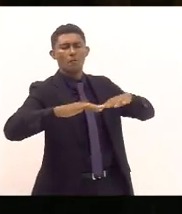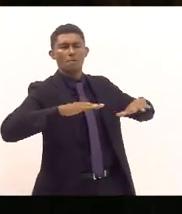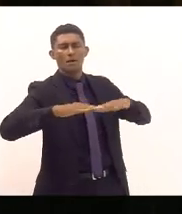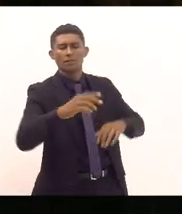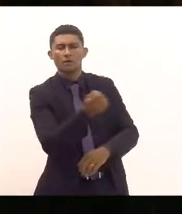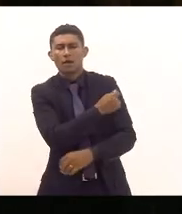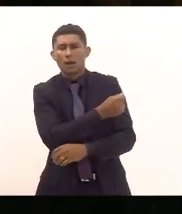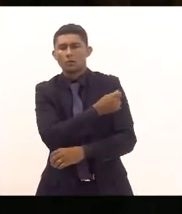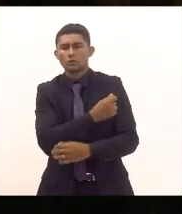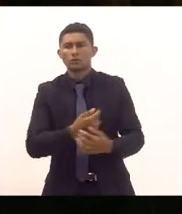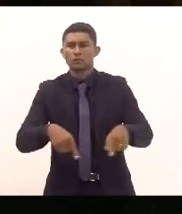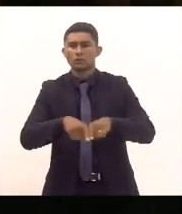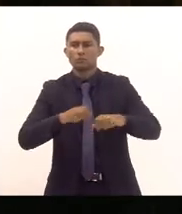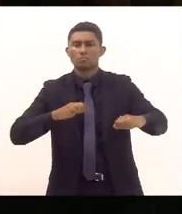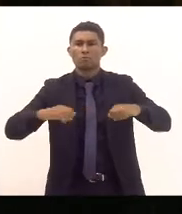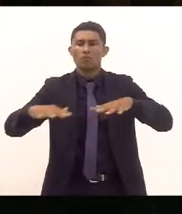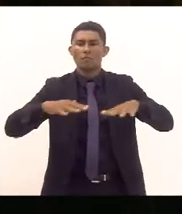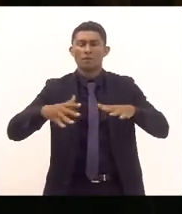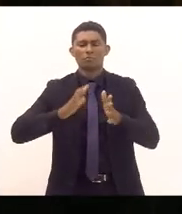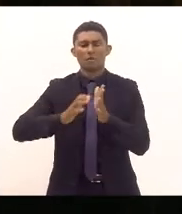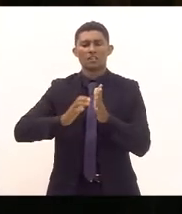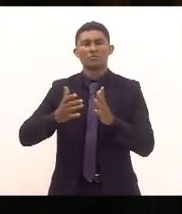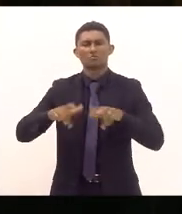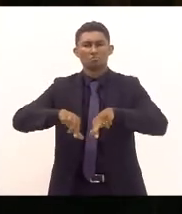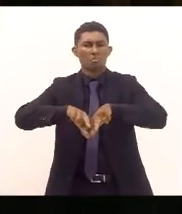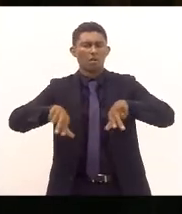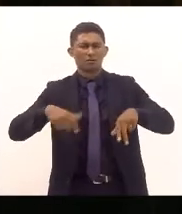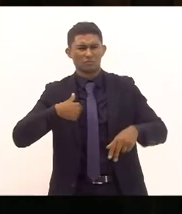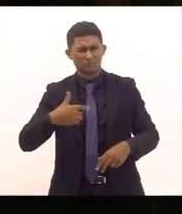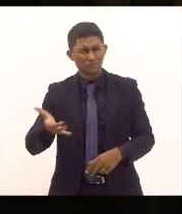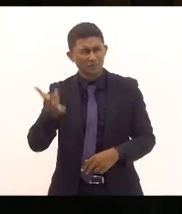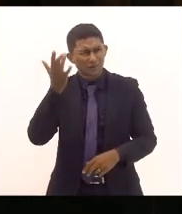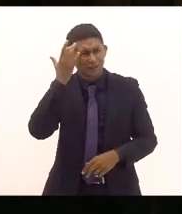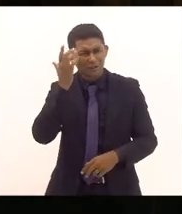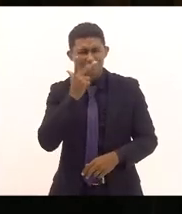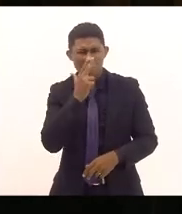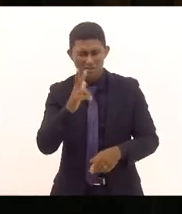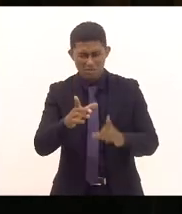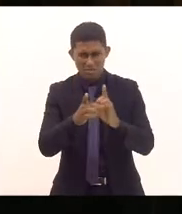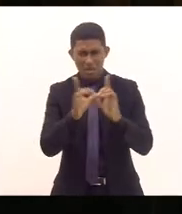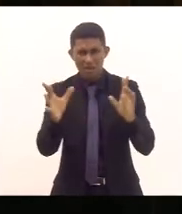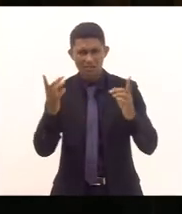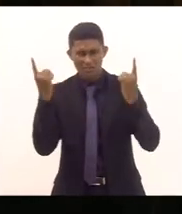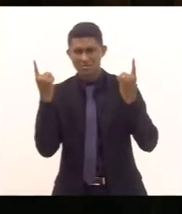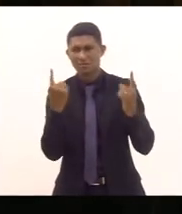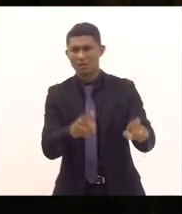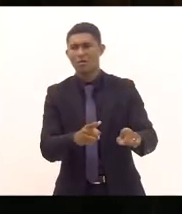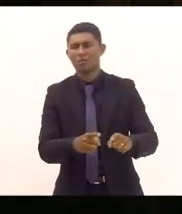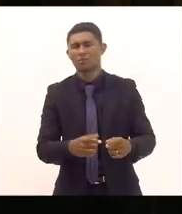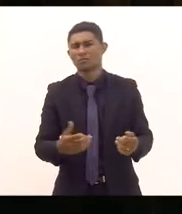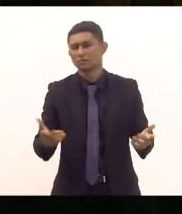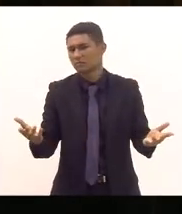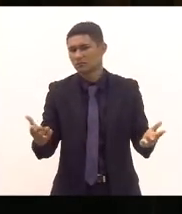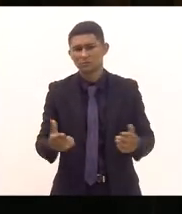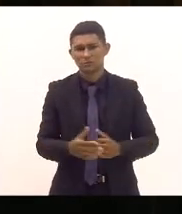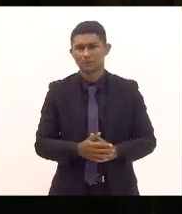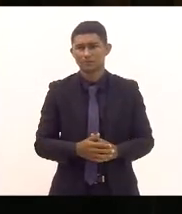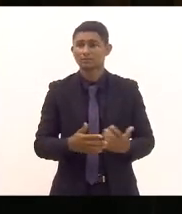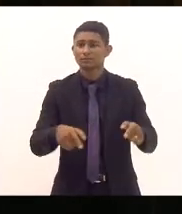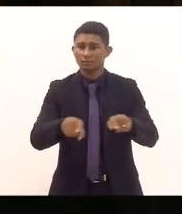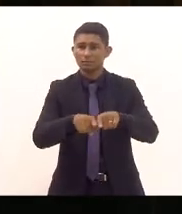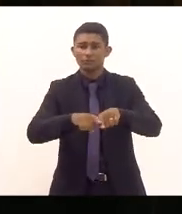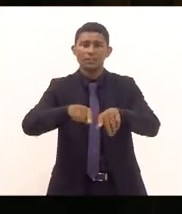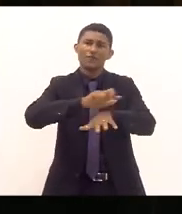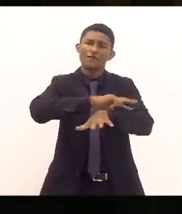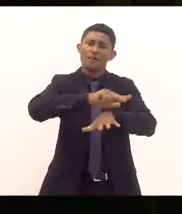de movimentos ideológicos de correntes partidárias o que eu considero uma afronta à democracia e da